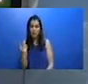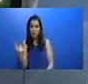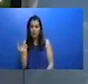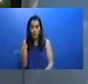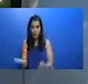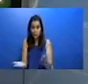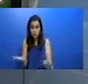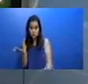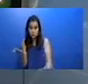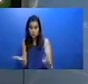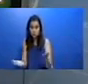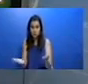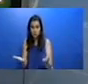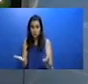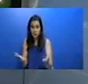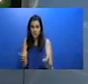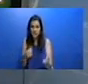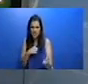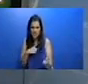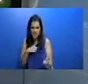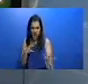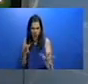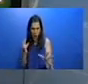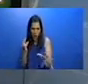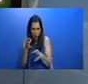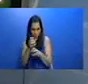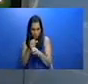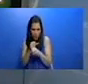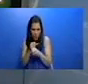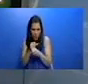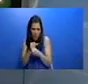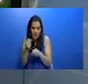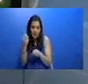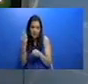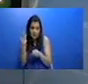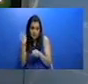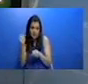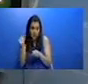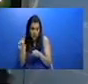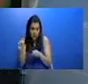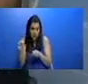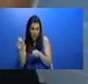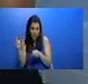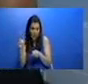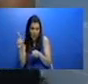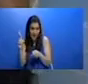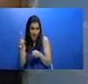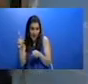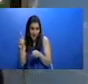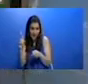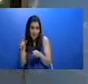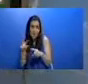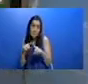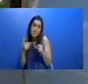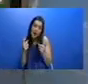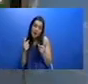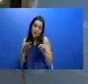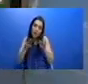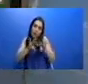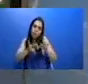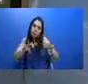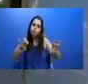Se eles estivessem junto, um pacotão de 2 quilos, nós separamos, cada pacotinho tem 1 quilo. E nós contamos